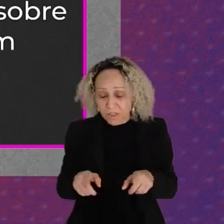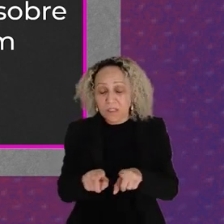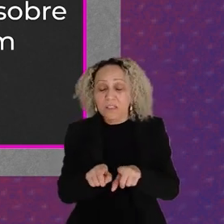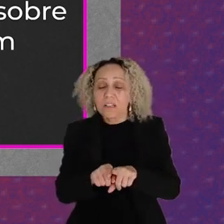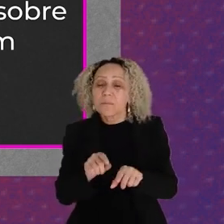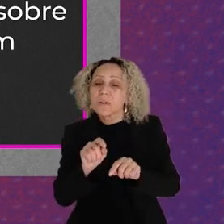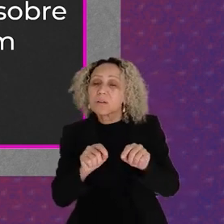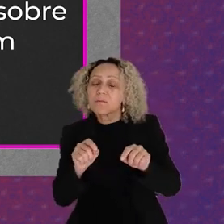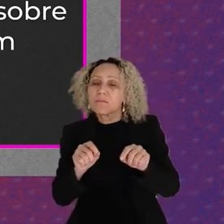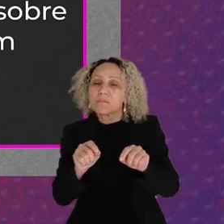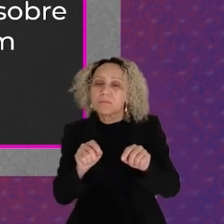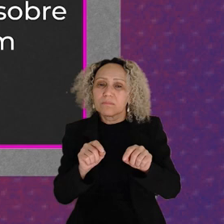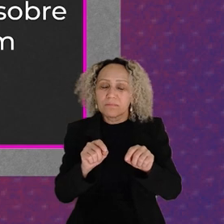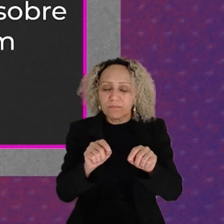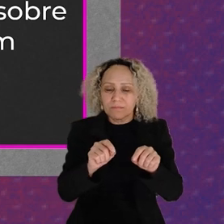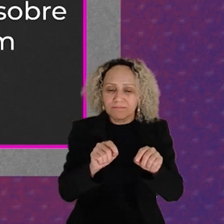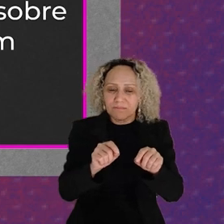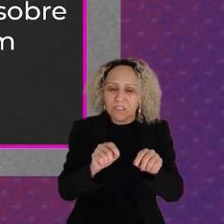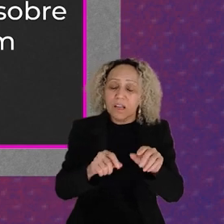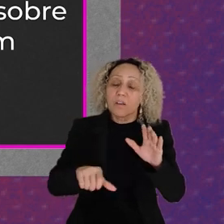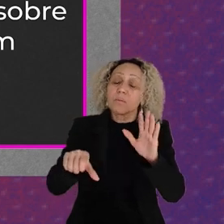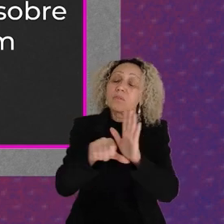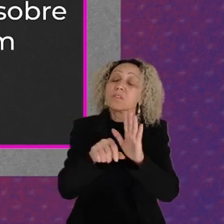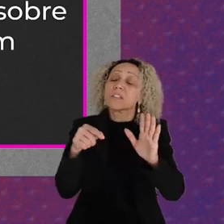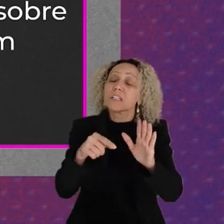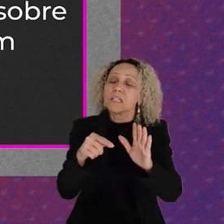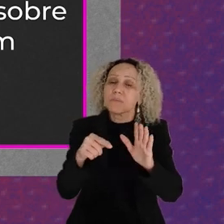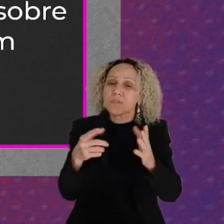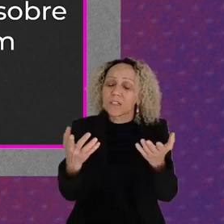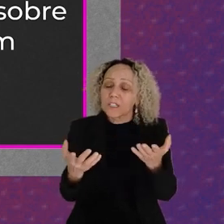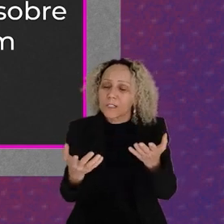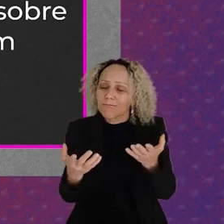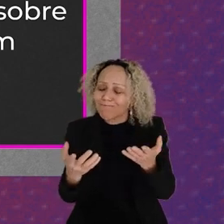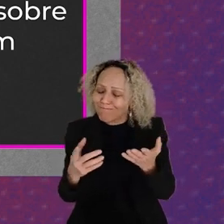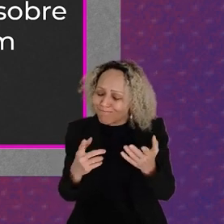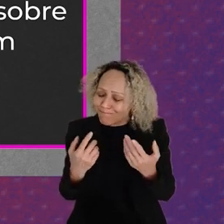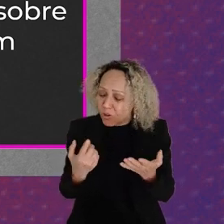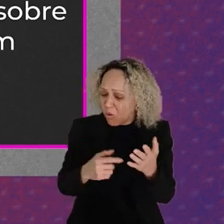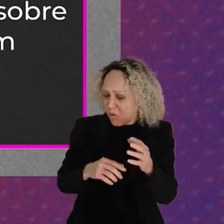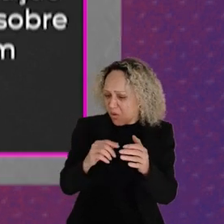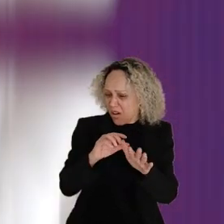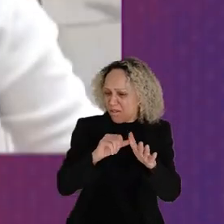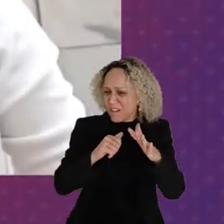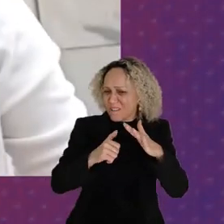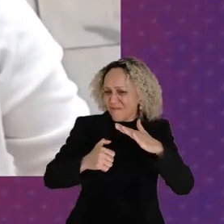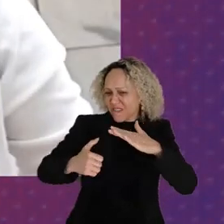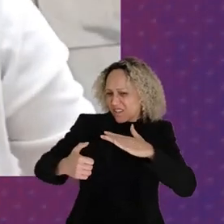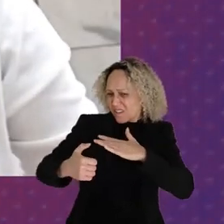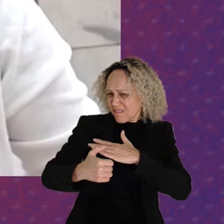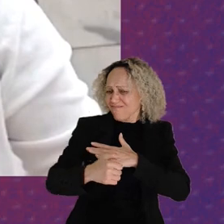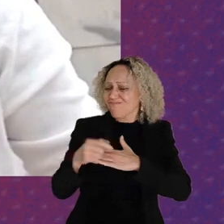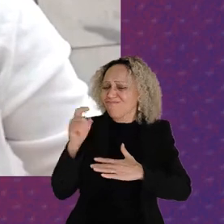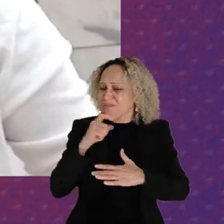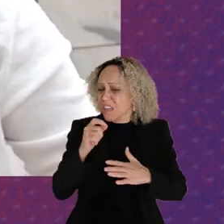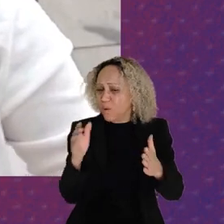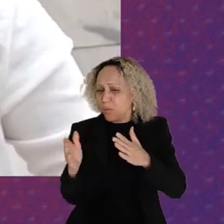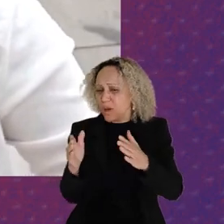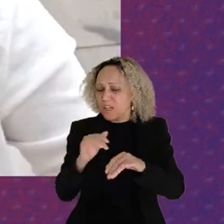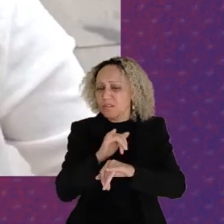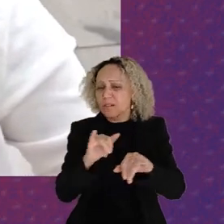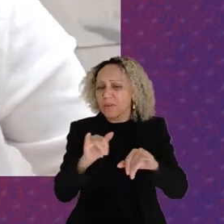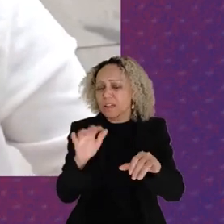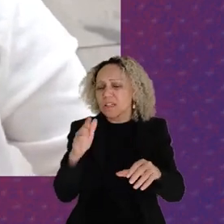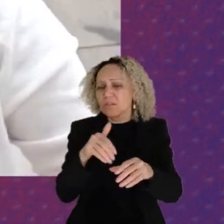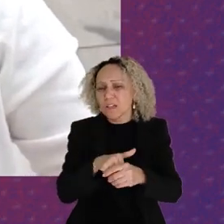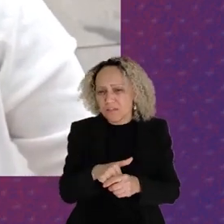crimes de divulgação de fato ou vídeo com conteúdo inverídico no período de campanha eleitoral. Então,